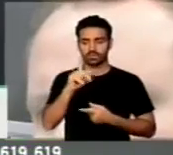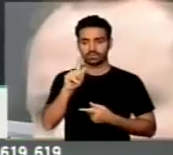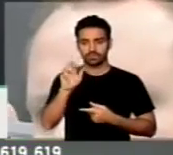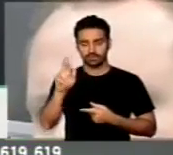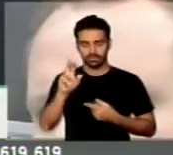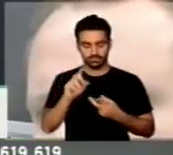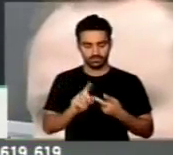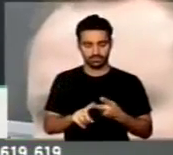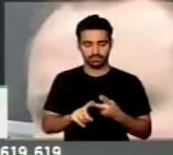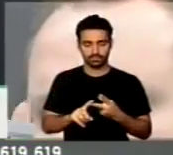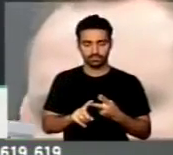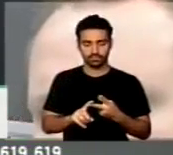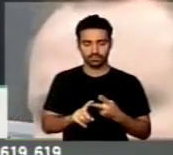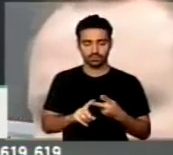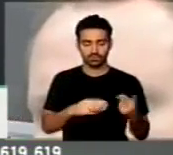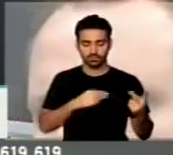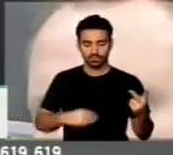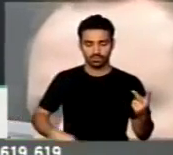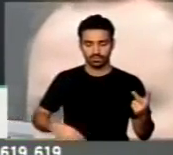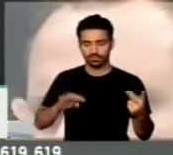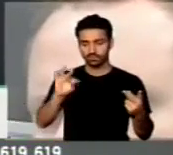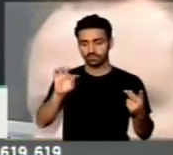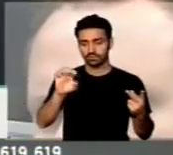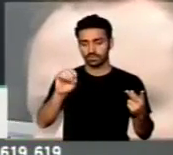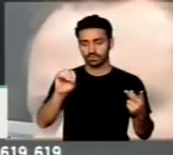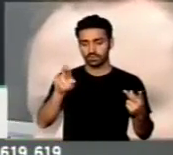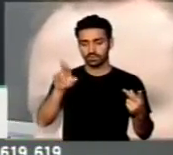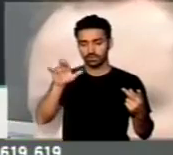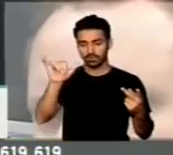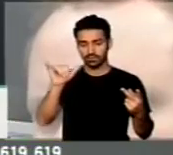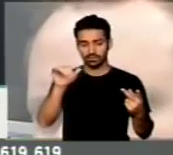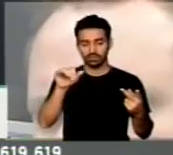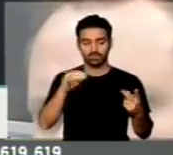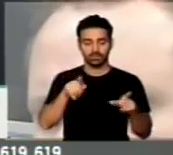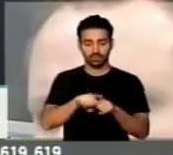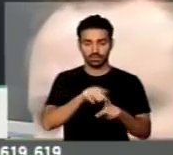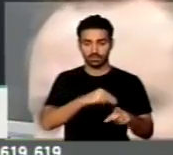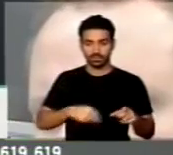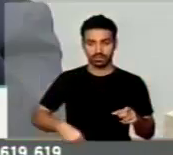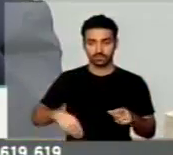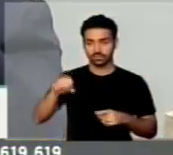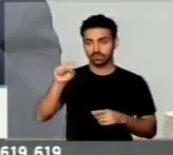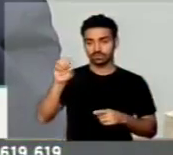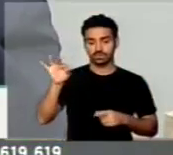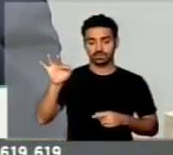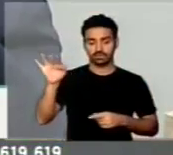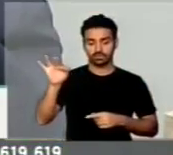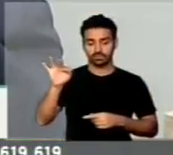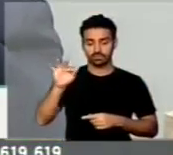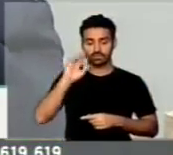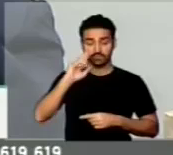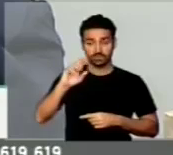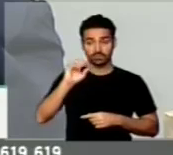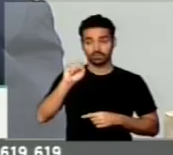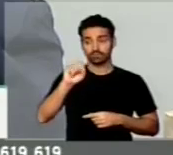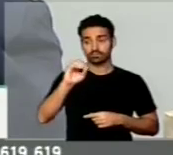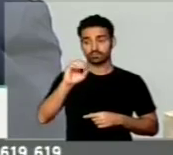República, o ministro Teori Zavascki e os ministros do Supremo Tribunal Federal, o senhor Fernando